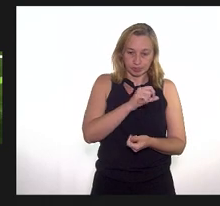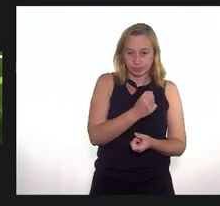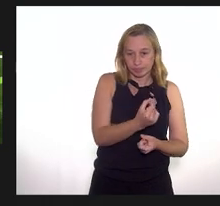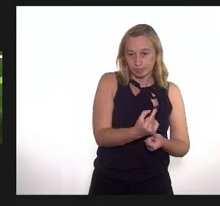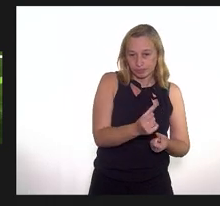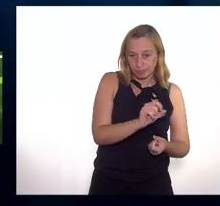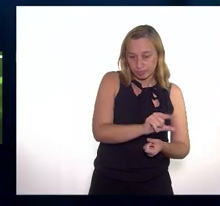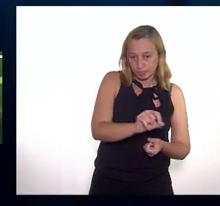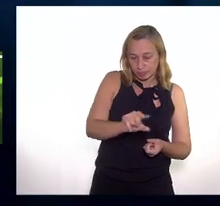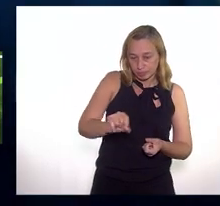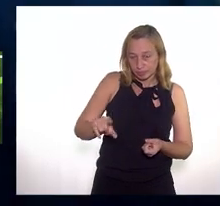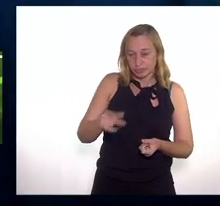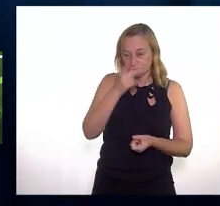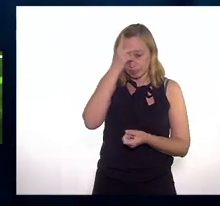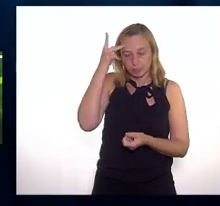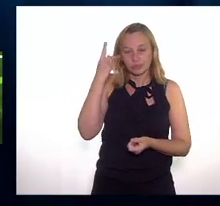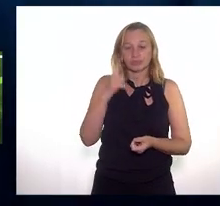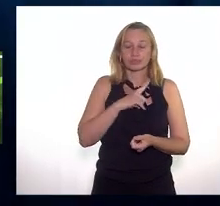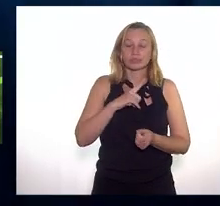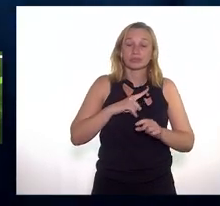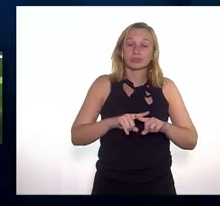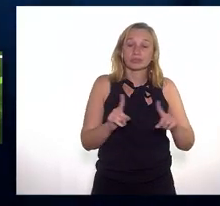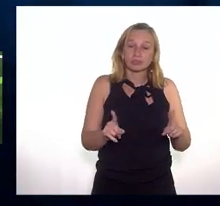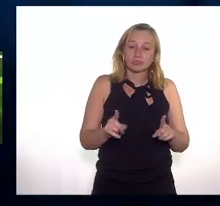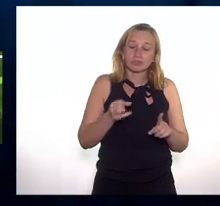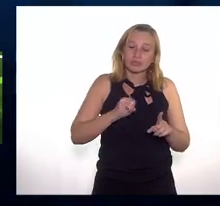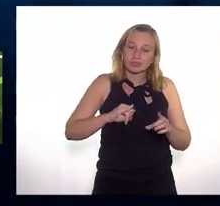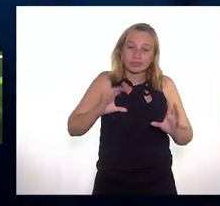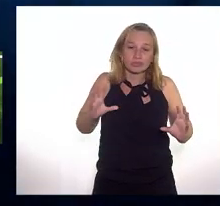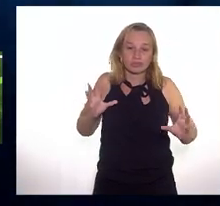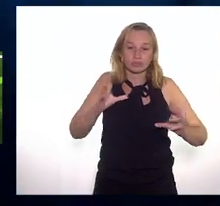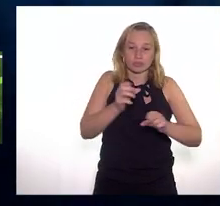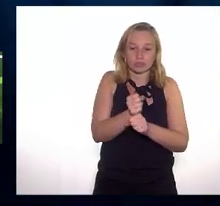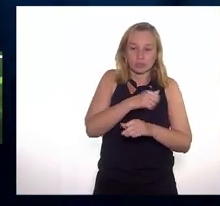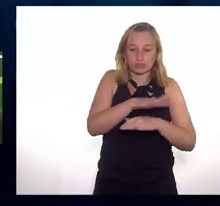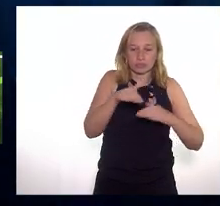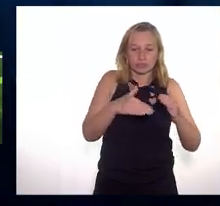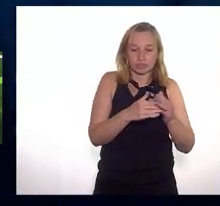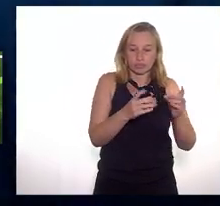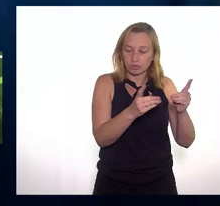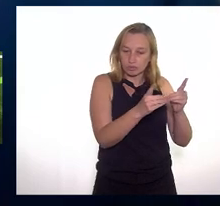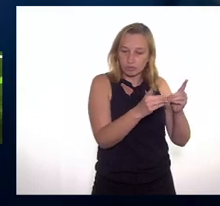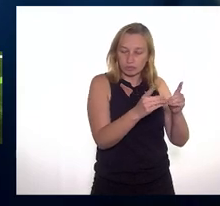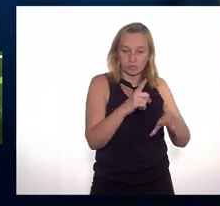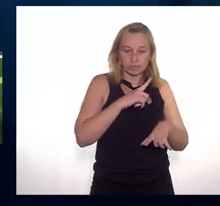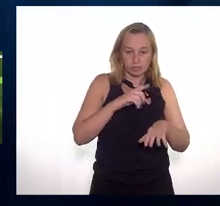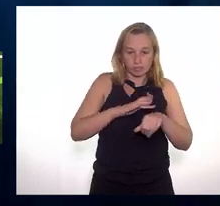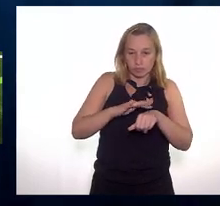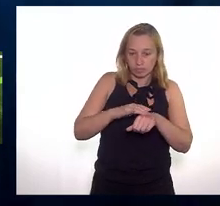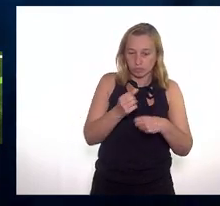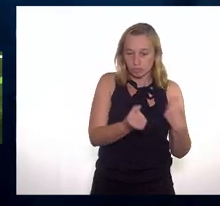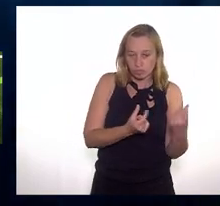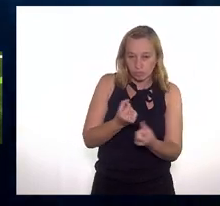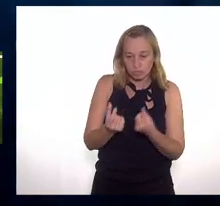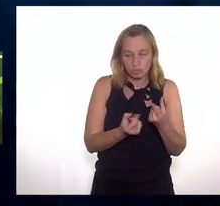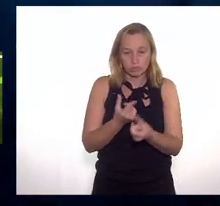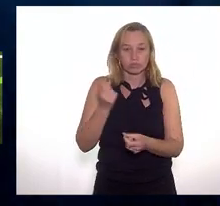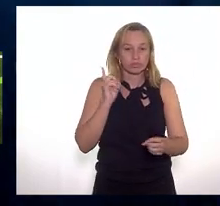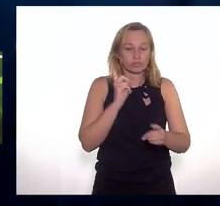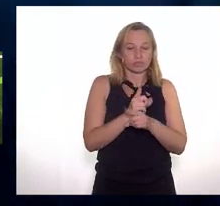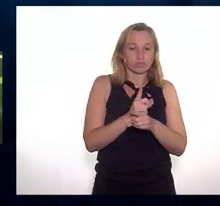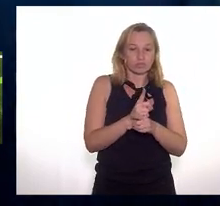para cada pessoa que as tem. Mas, se somar todos os pacientes de doenças raras, nós vamos encontrar que